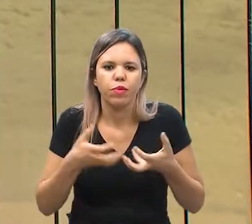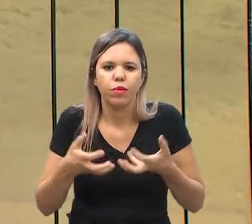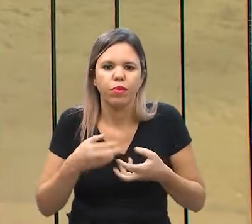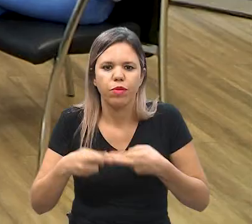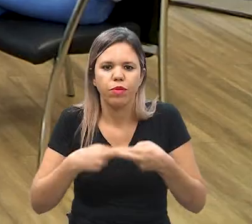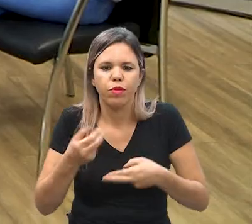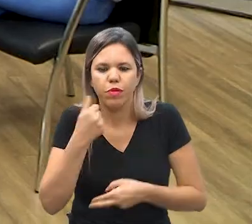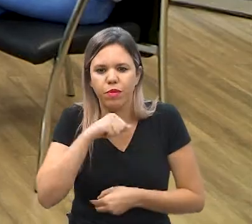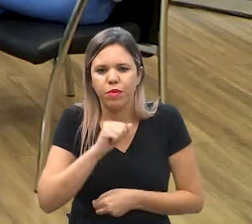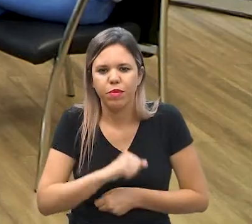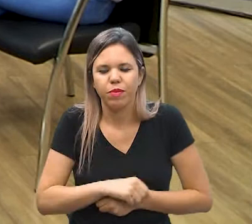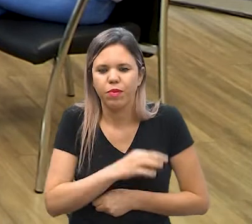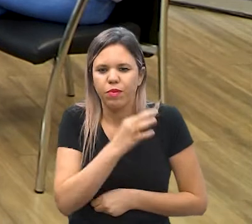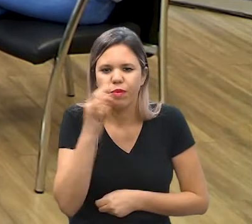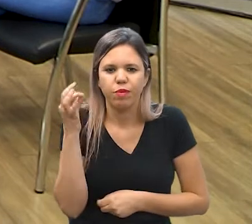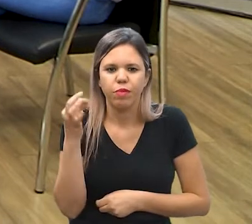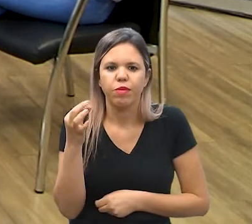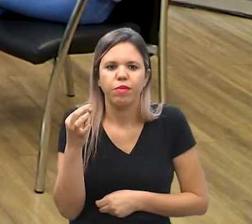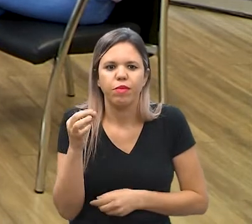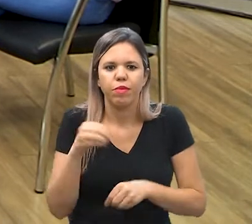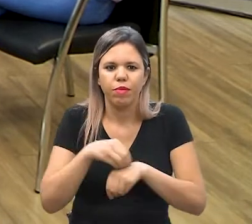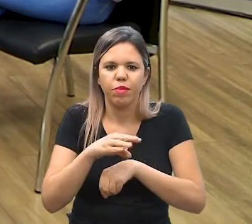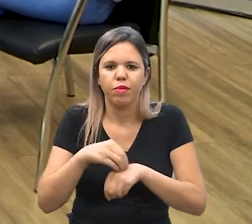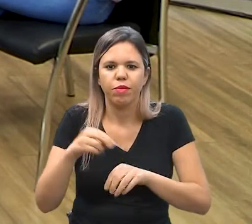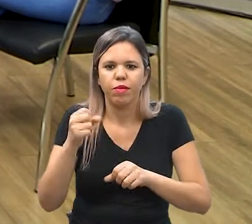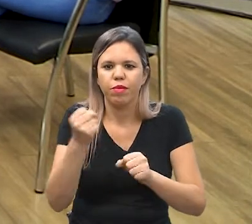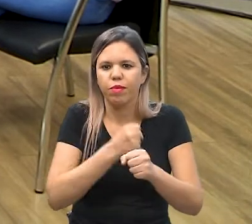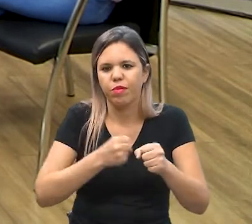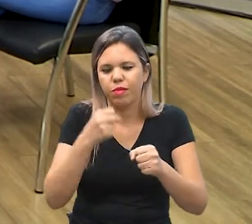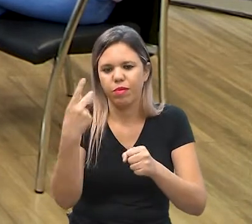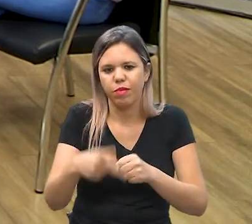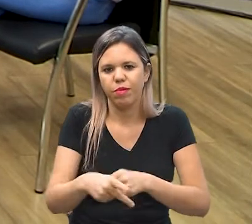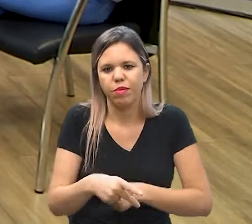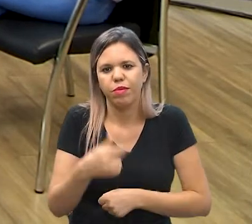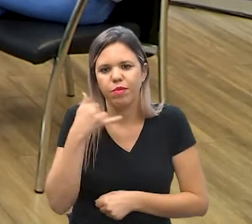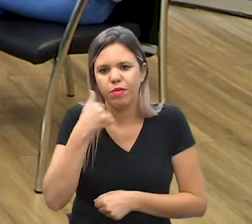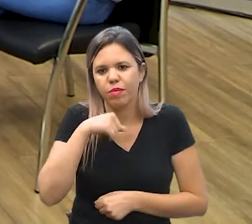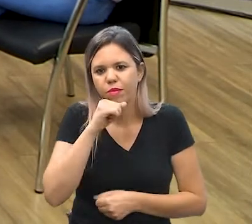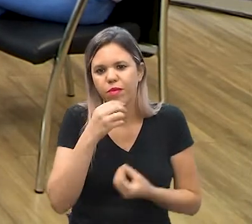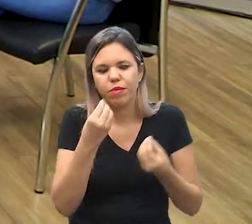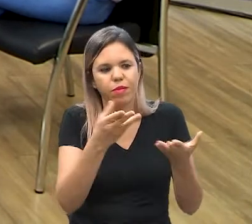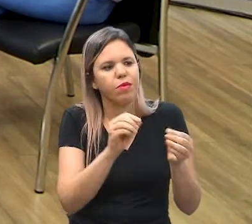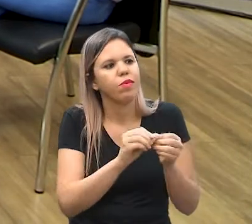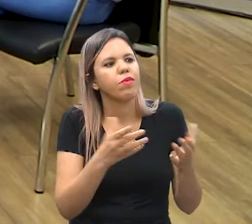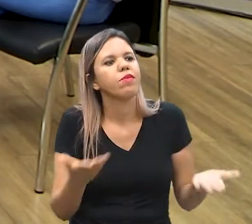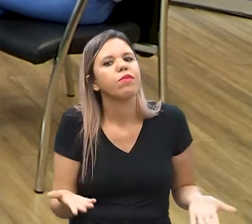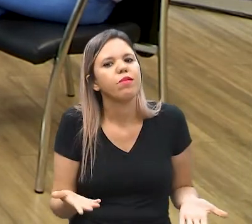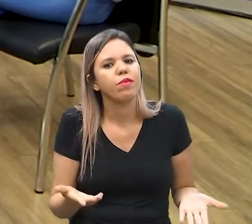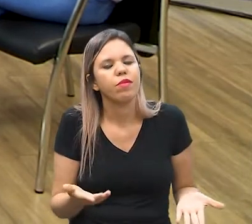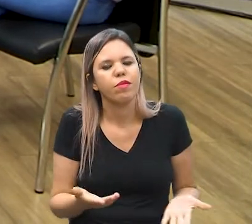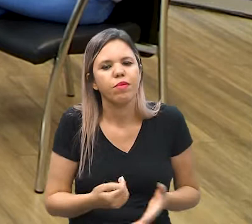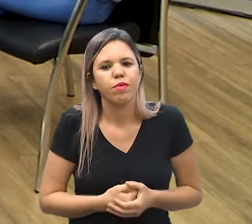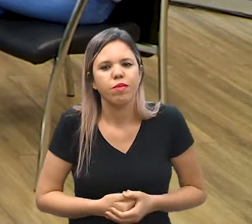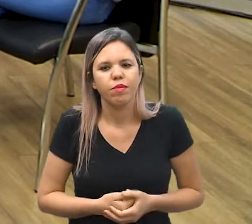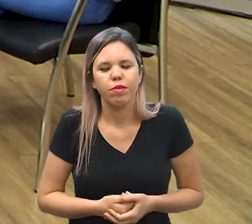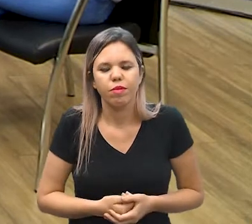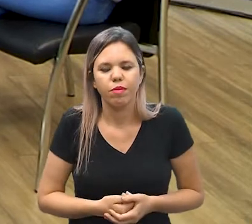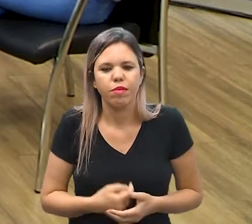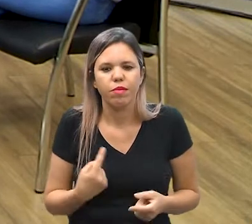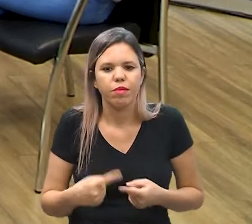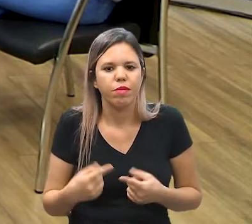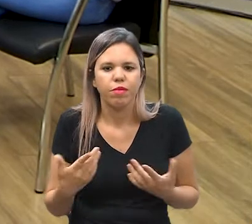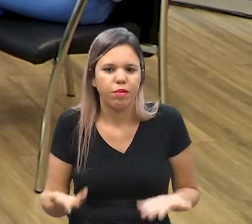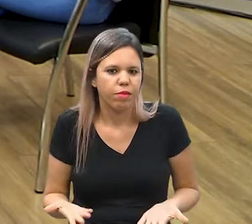macarrão da minha mãe. Ela vai ter que passar a receita pra ele, então. Vai ter que ligar pra minha mãe pra saber qual que é a receita,